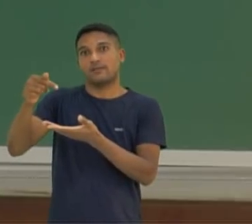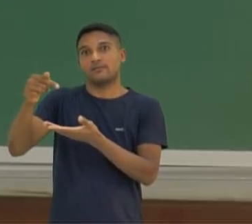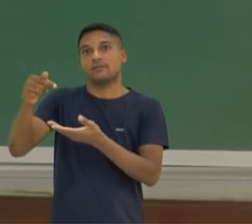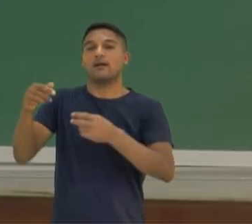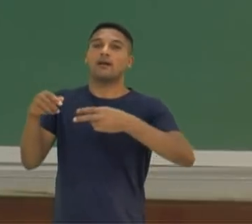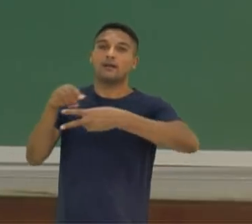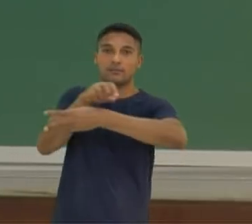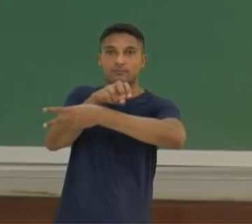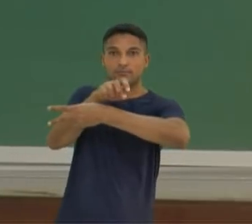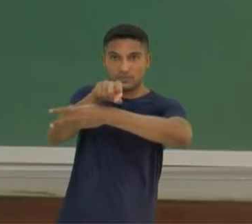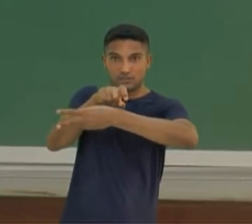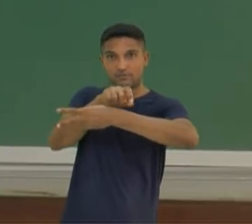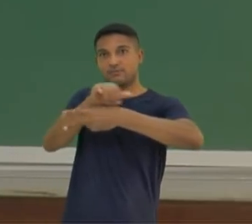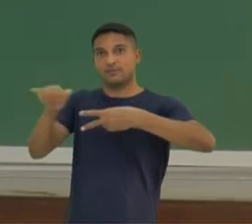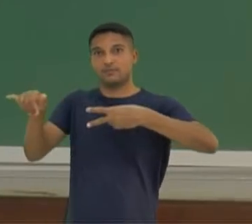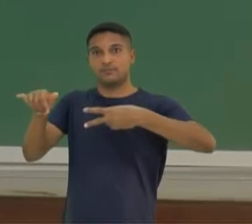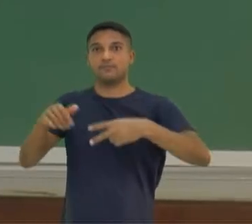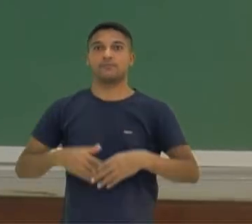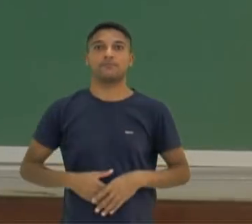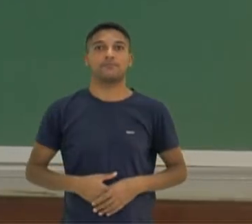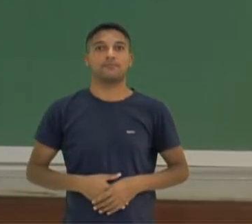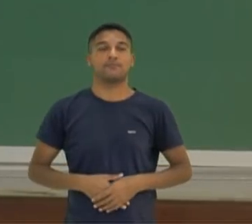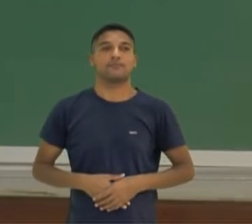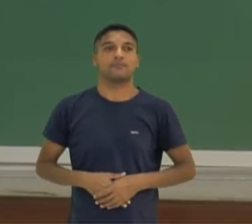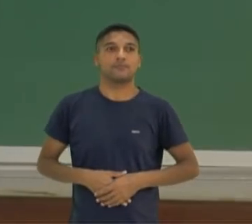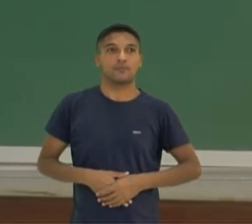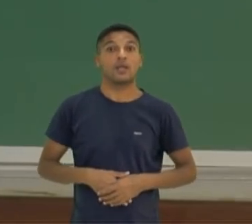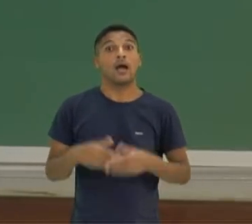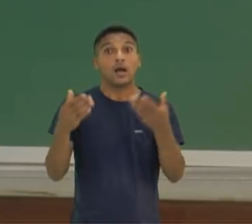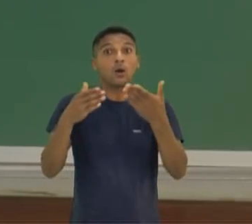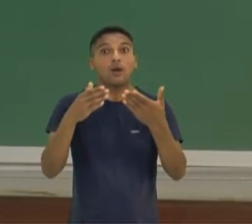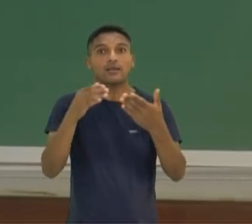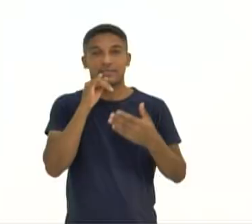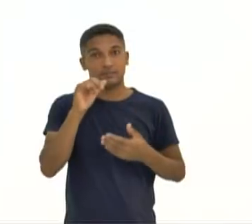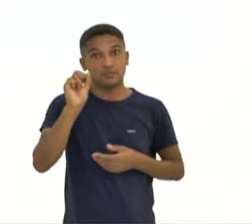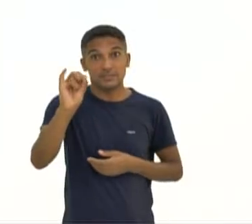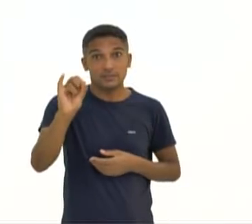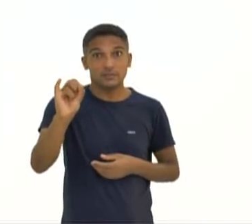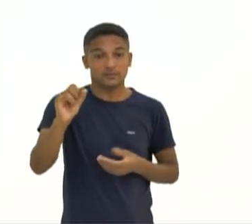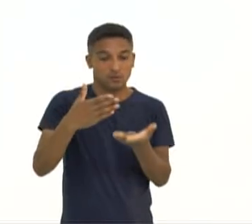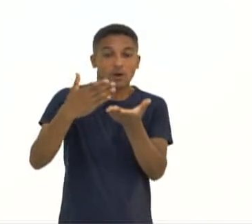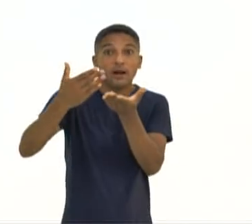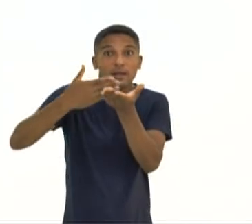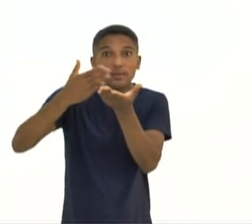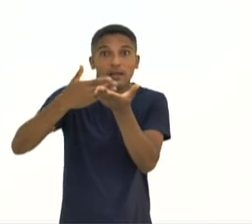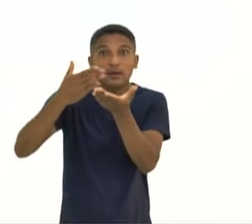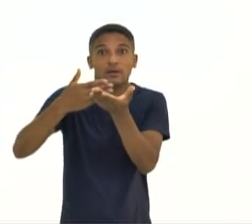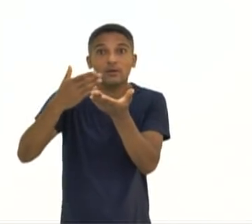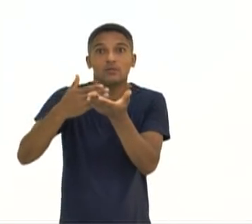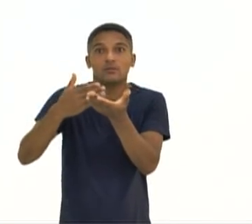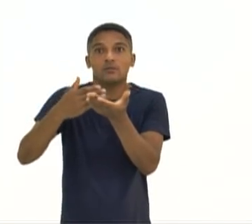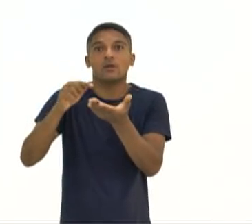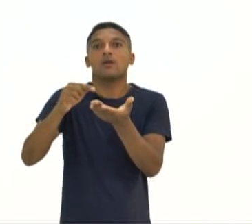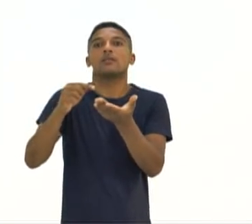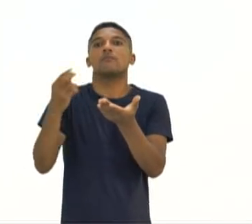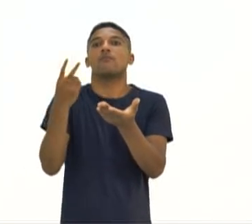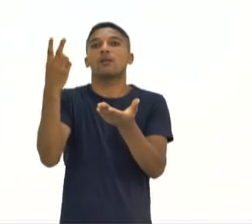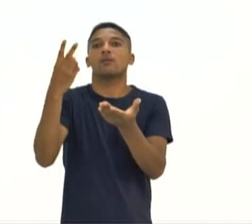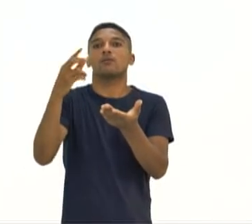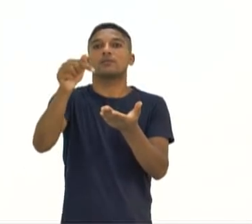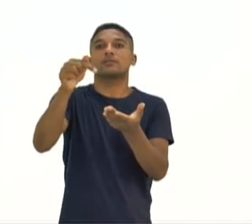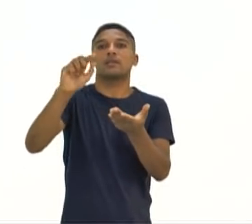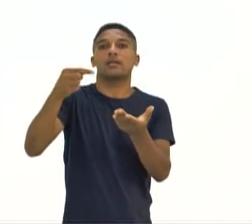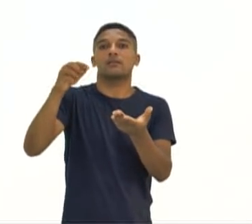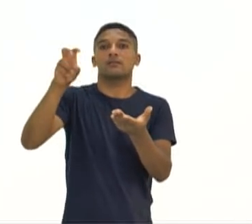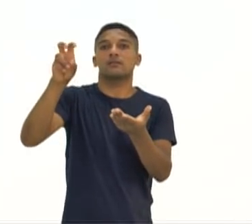R$7. E agora me digam, se o caderno custasse R$7,50, qual teria sido o